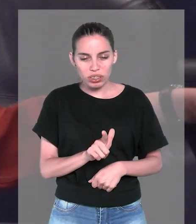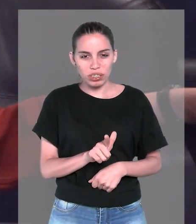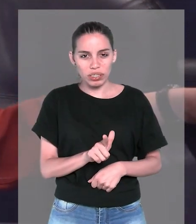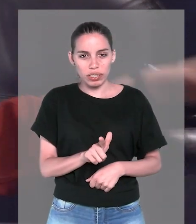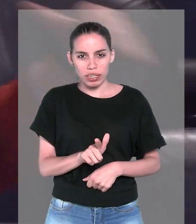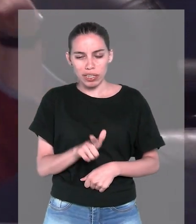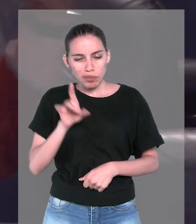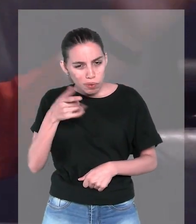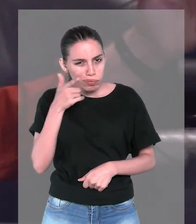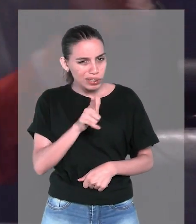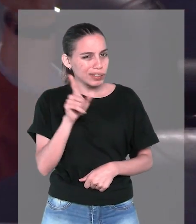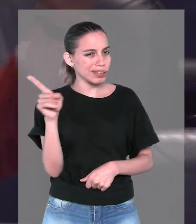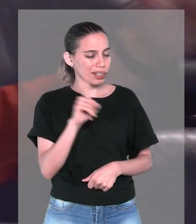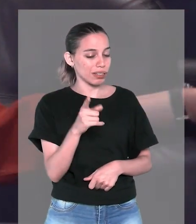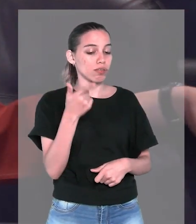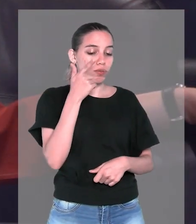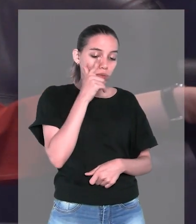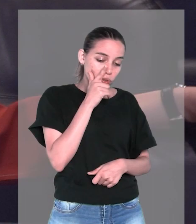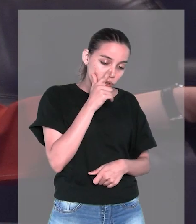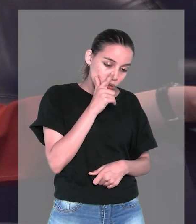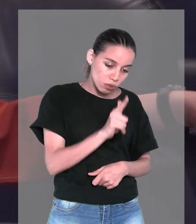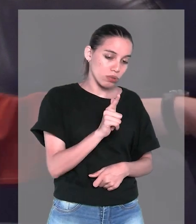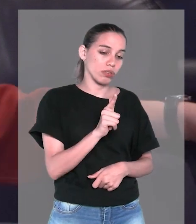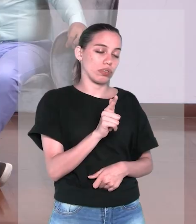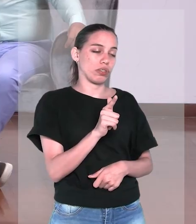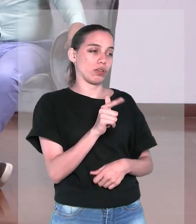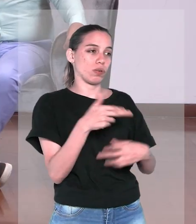função desse ambiente, essa proposta neoliberal.